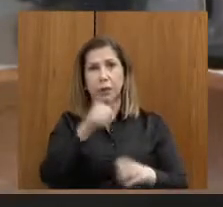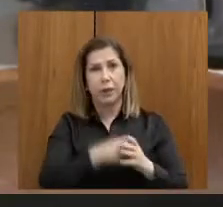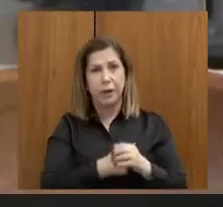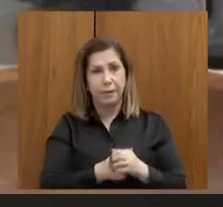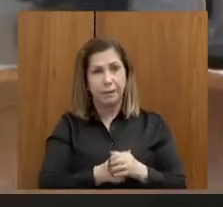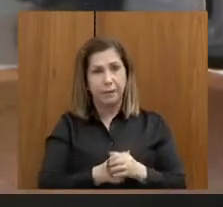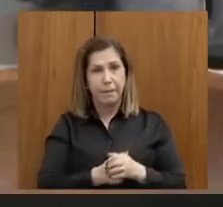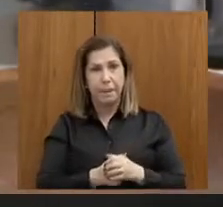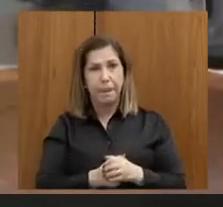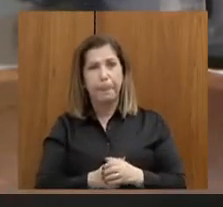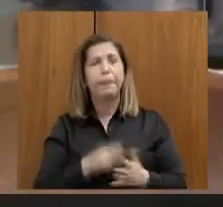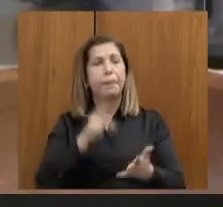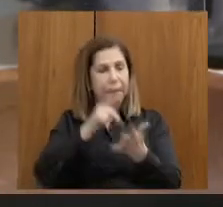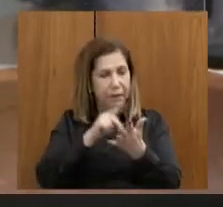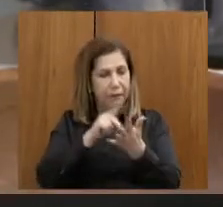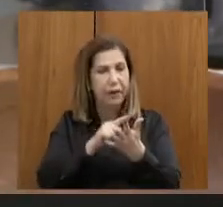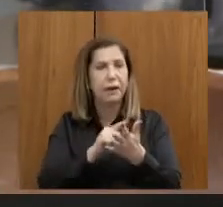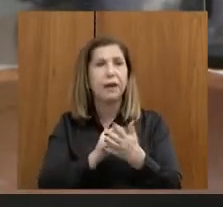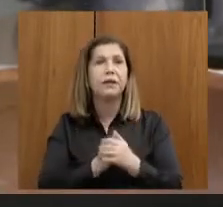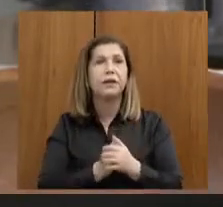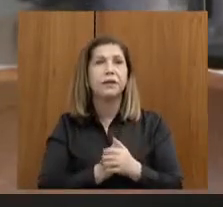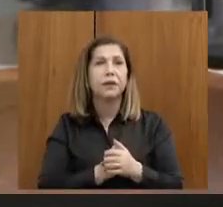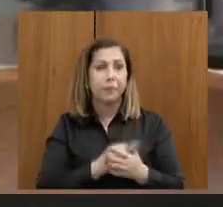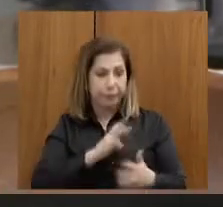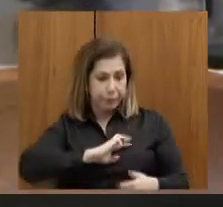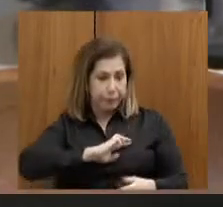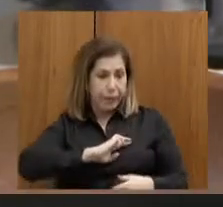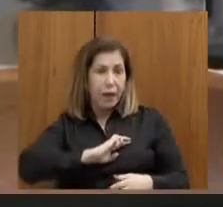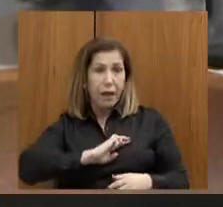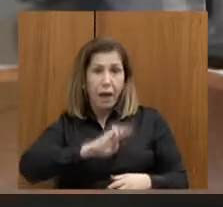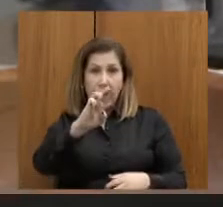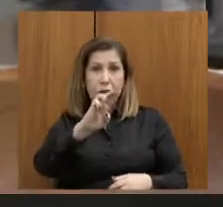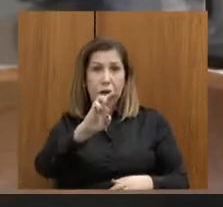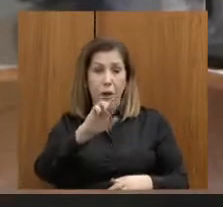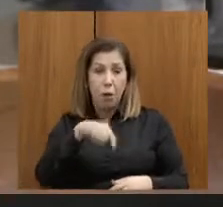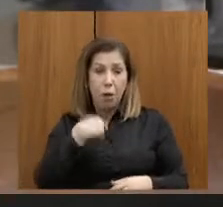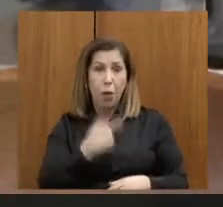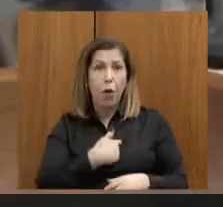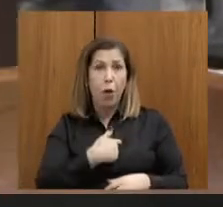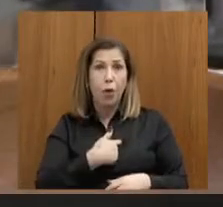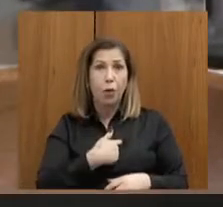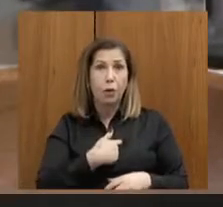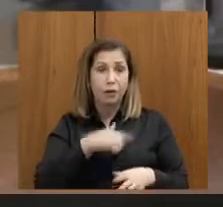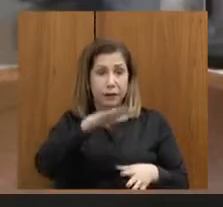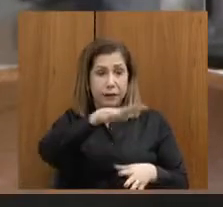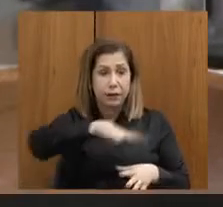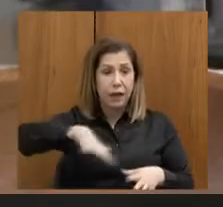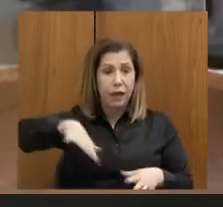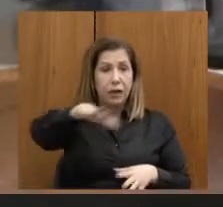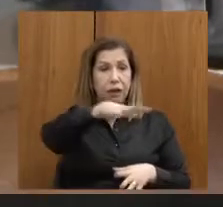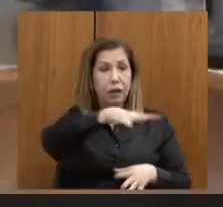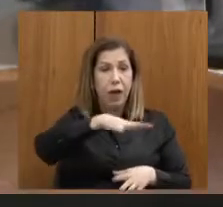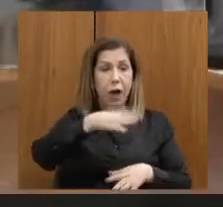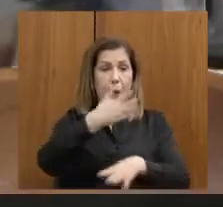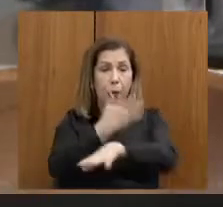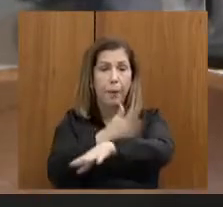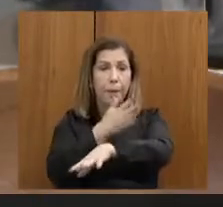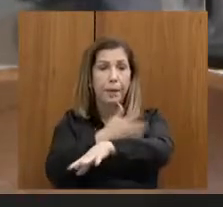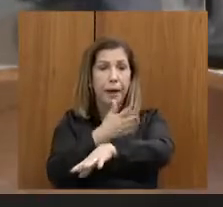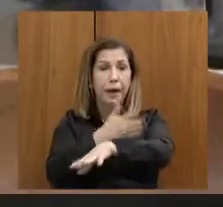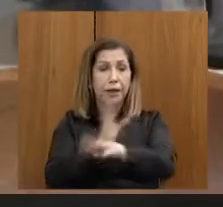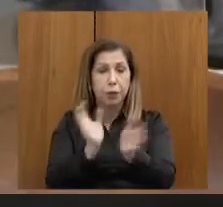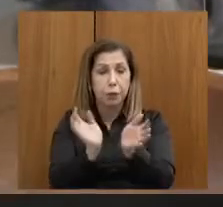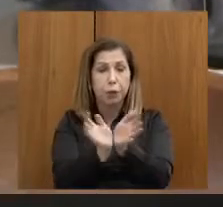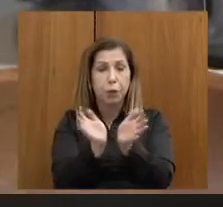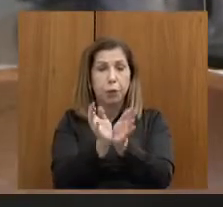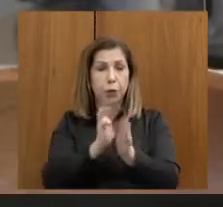devo fala uma coisa é muito certa a religião é o que nós praticamos dentro de um território dentro de um